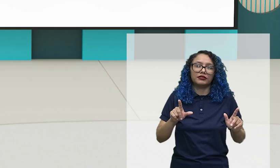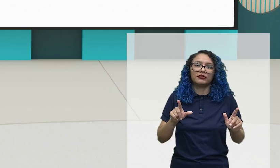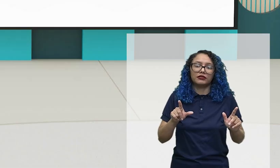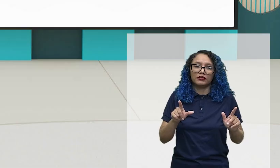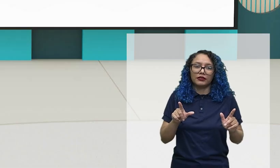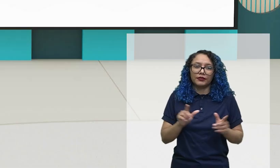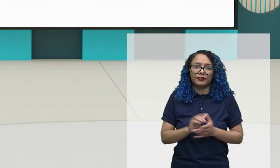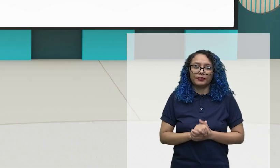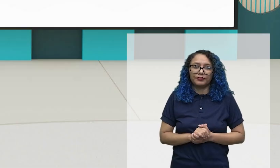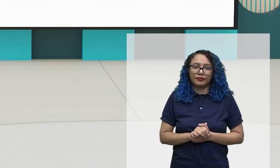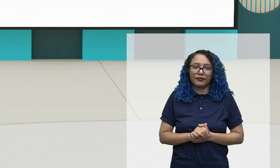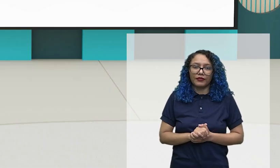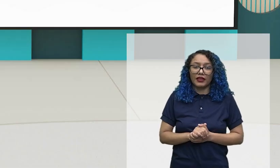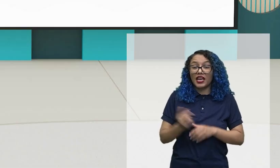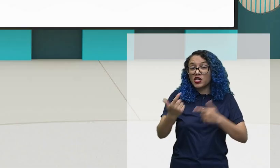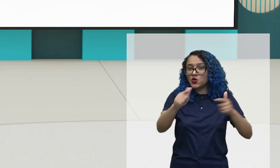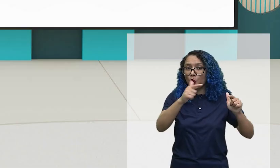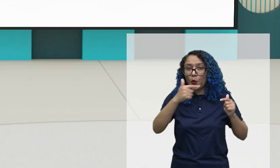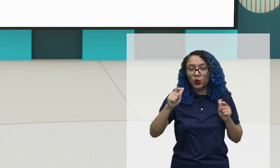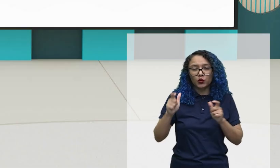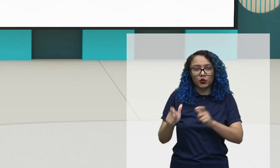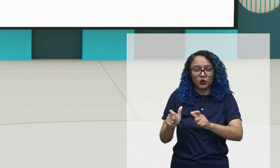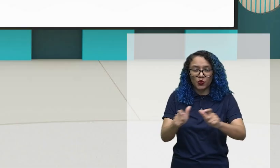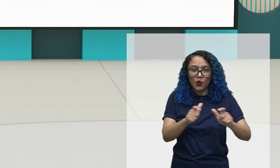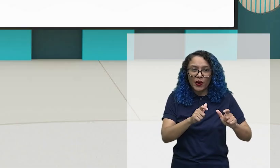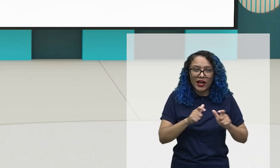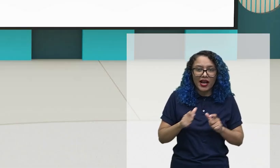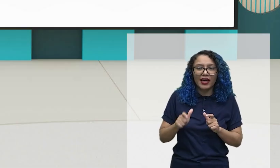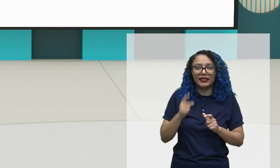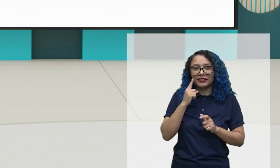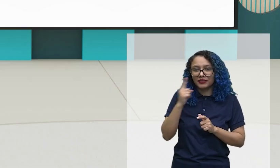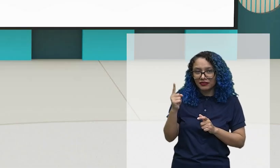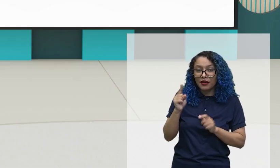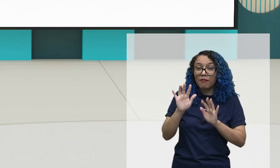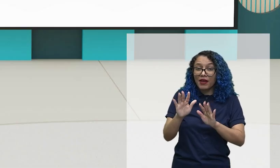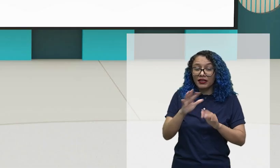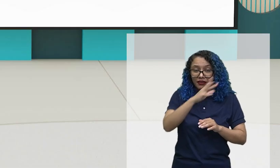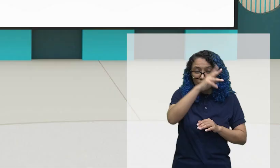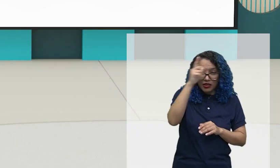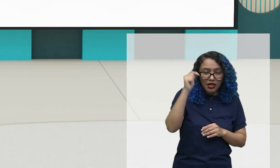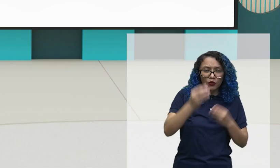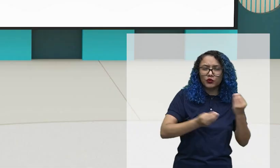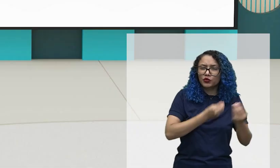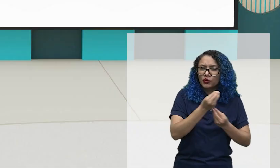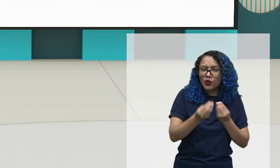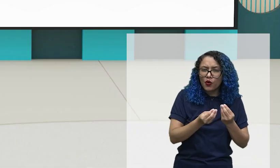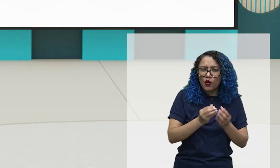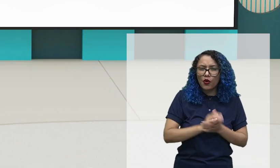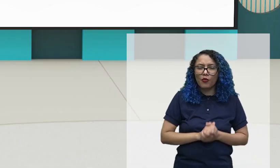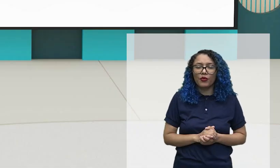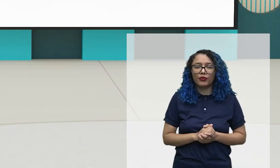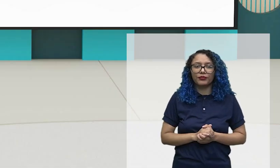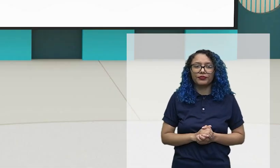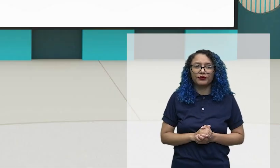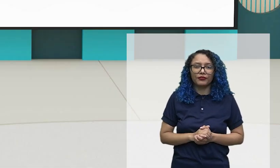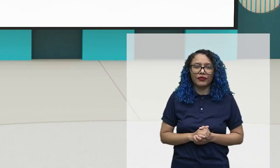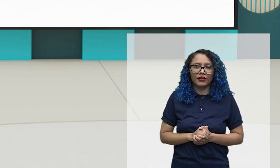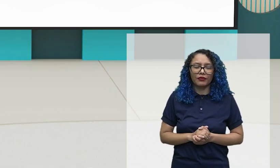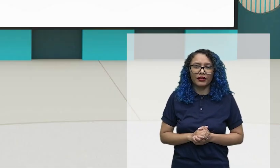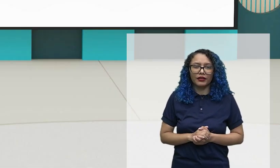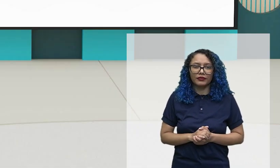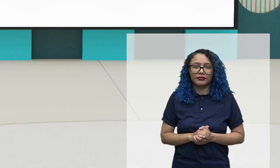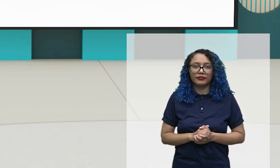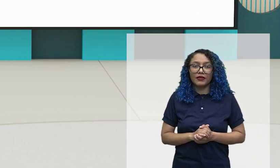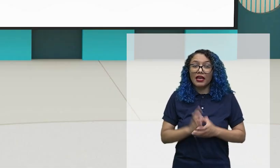realidade. Isso é uma realidade em que temos em outras localidades. Em Manaus, nós temos mais o nosso contexto